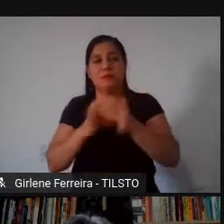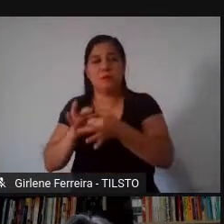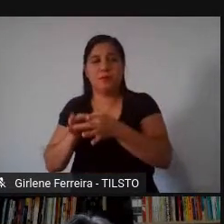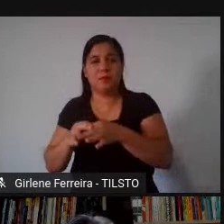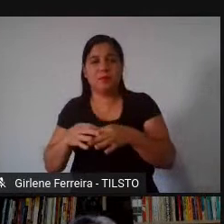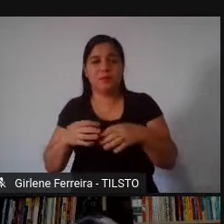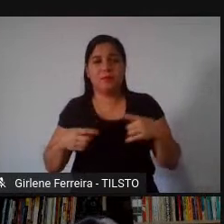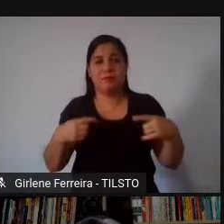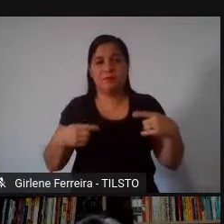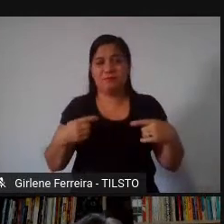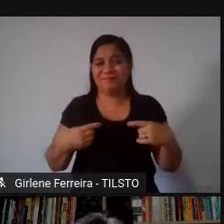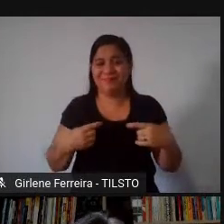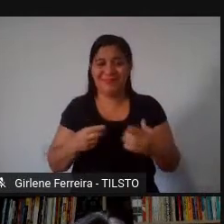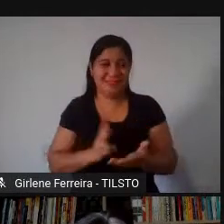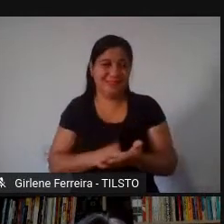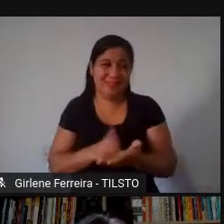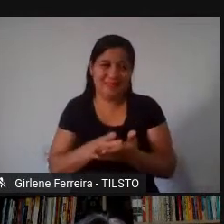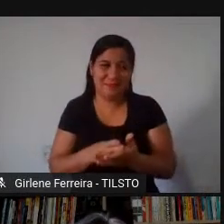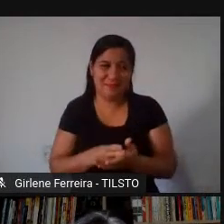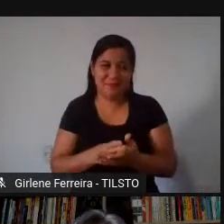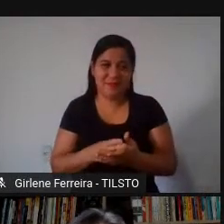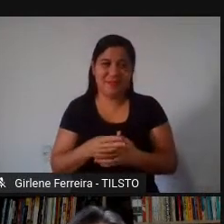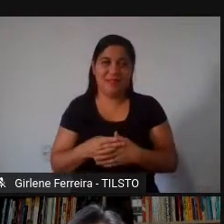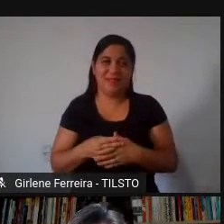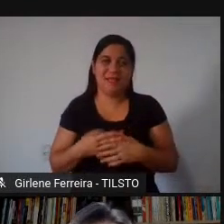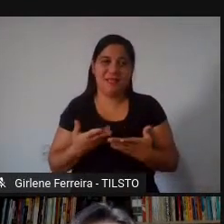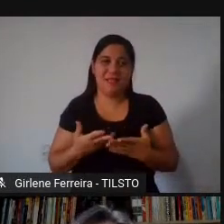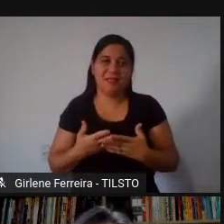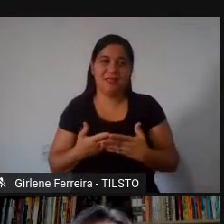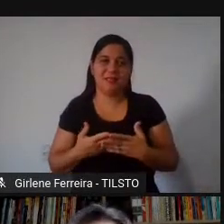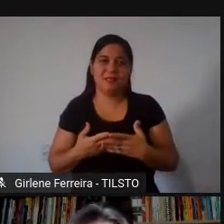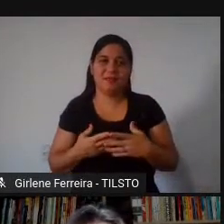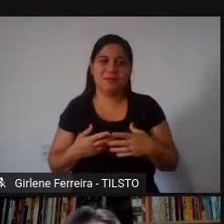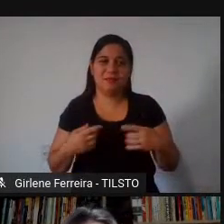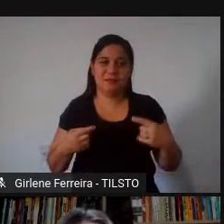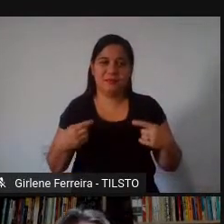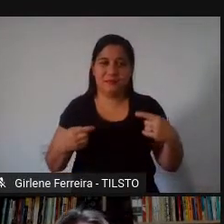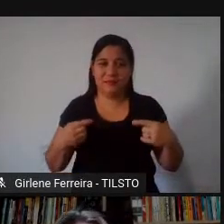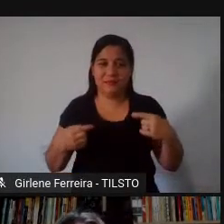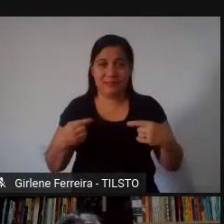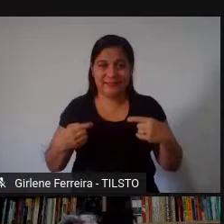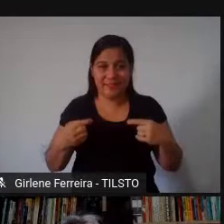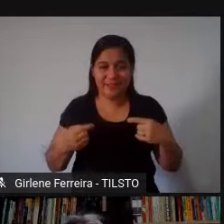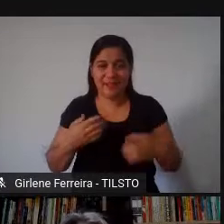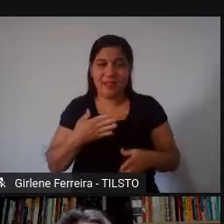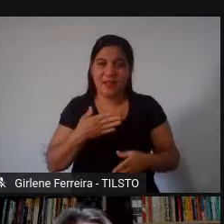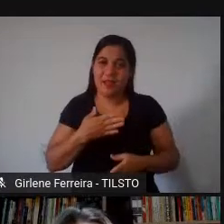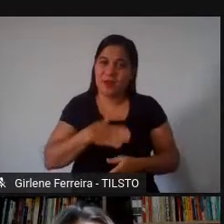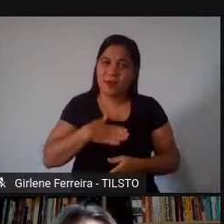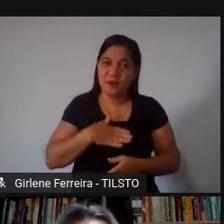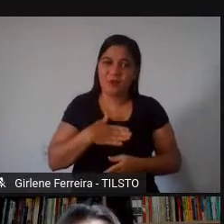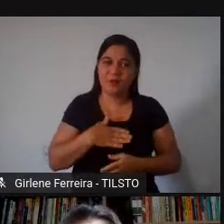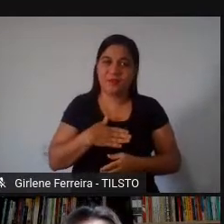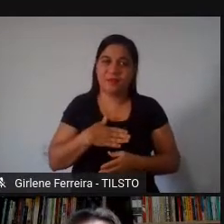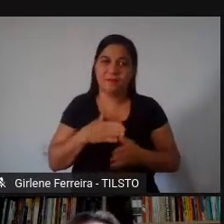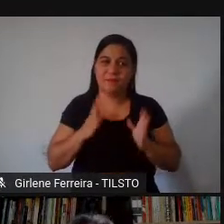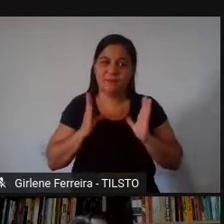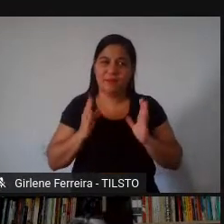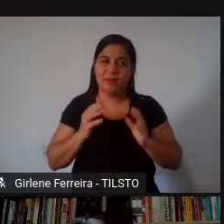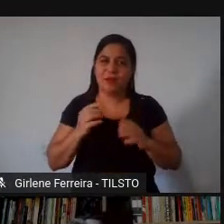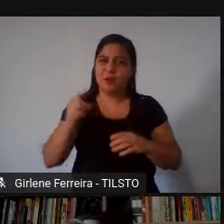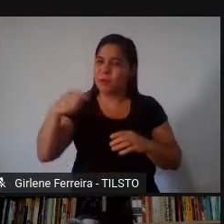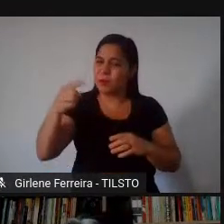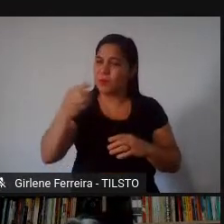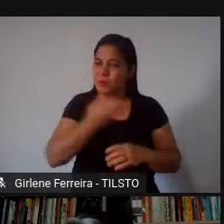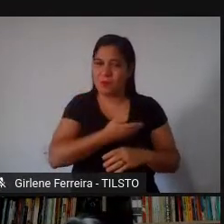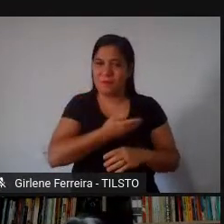Nádia comentou antes, acho que geralmente as pessoas que participam têm esse traço meio que incomum, né, daquela competitividade, às vezes nem é com o outro, é consigo mesmo, né, e tudo